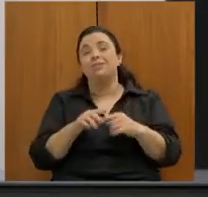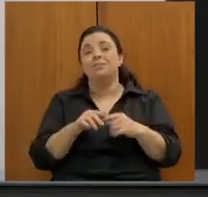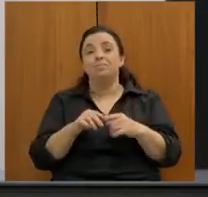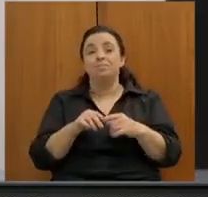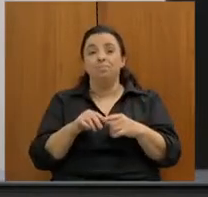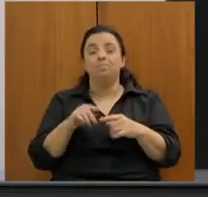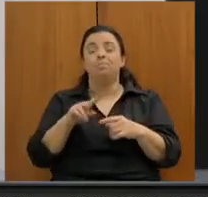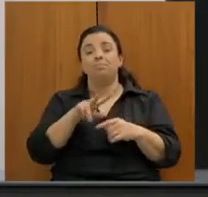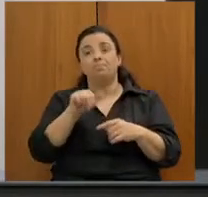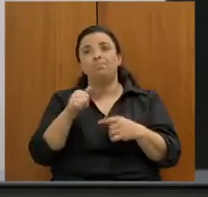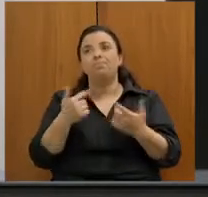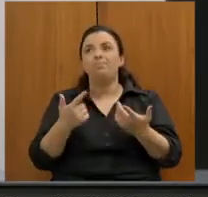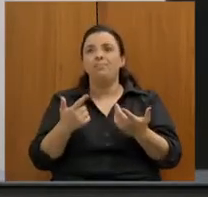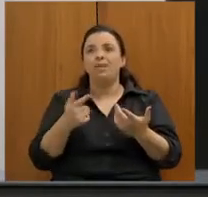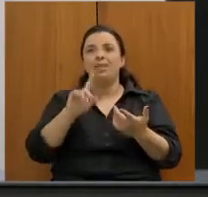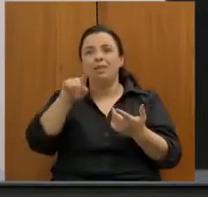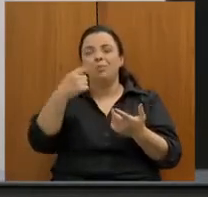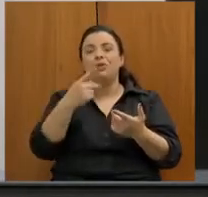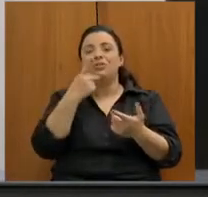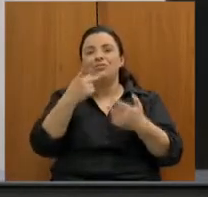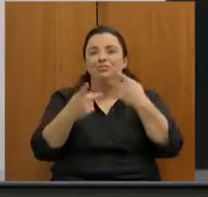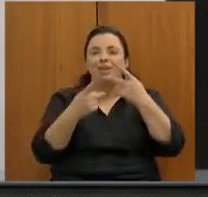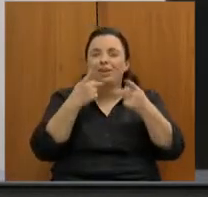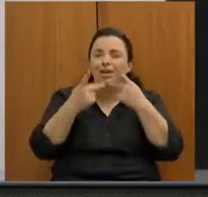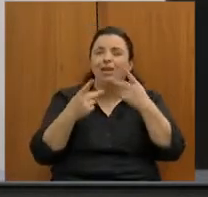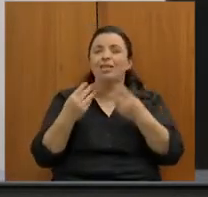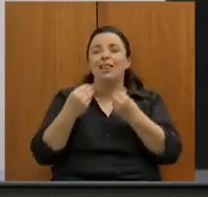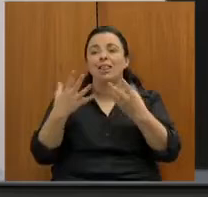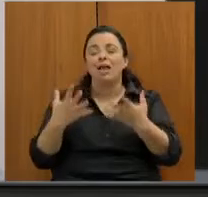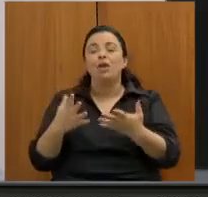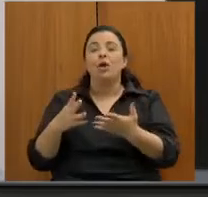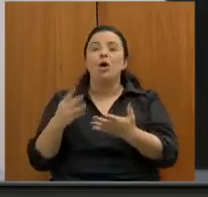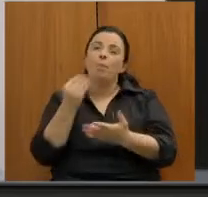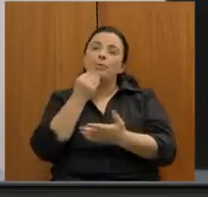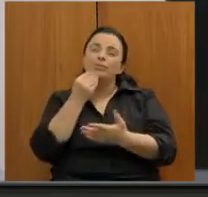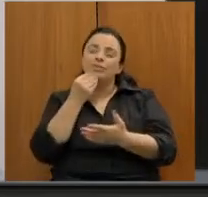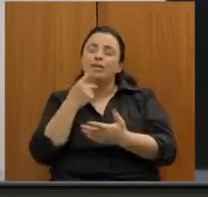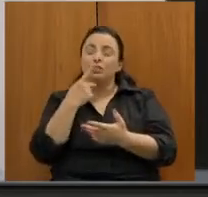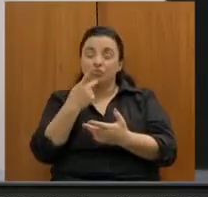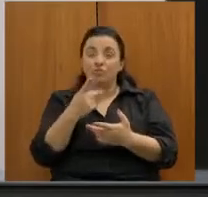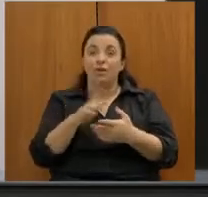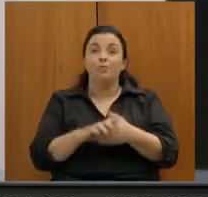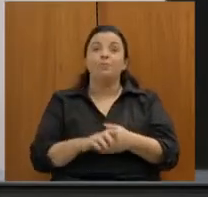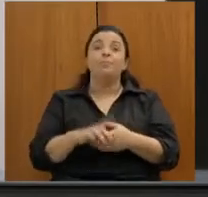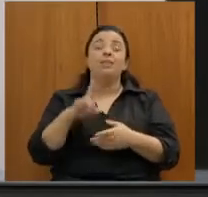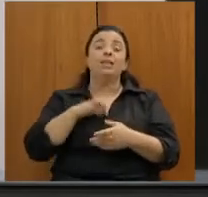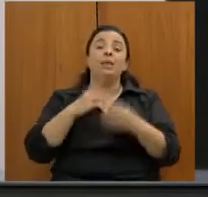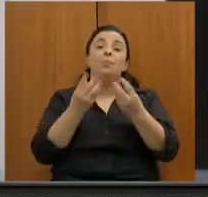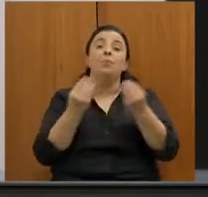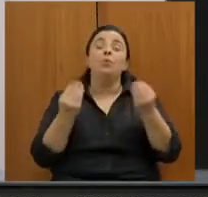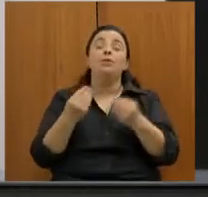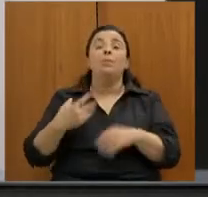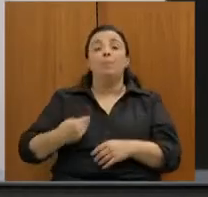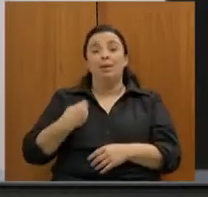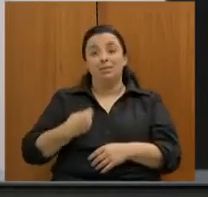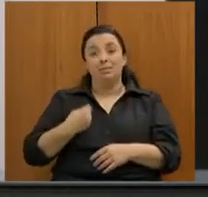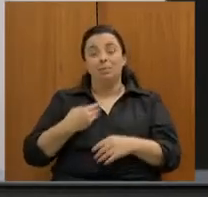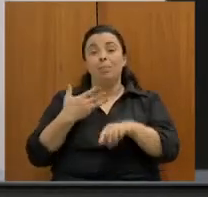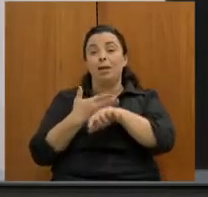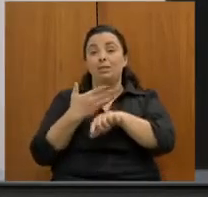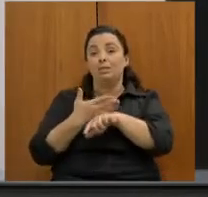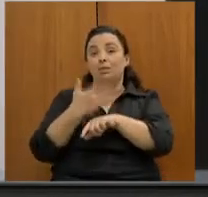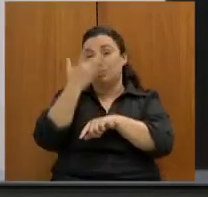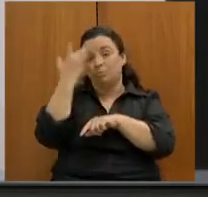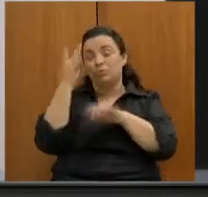da nossa sala apresentando e dando essas oportunidades e Registro também que a gente tem muita participação das pessoas